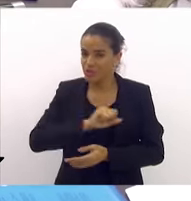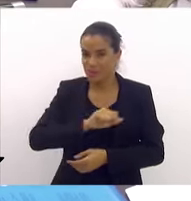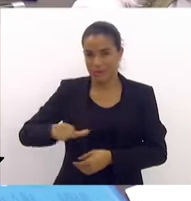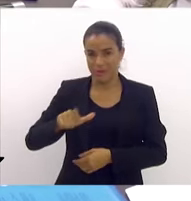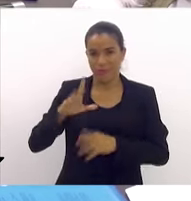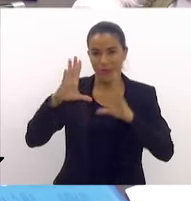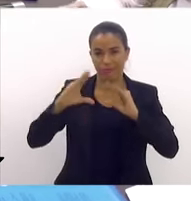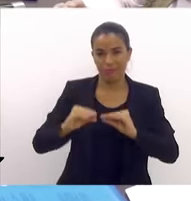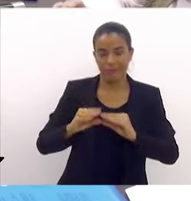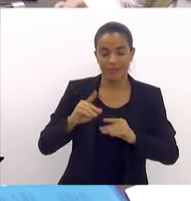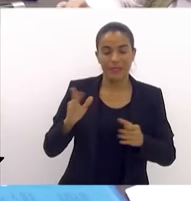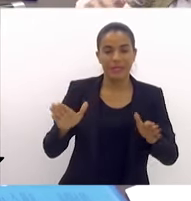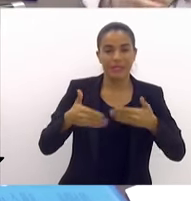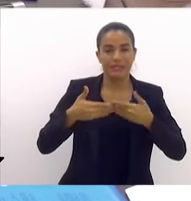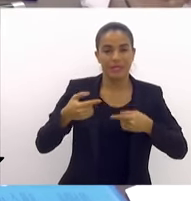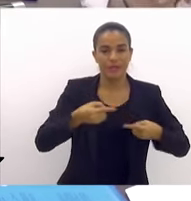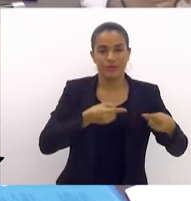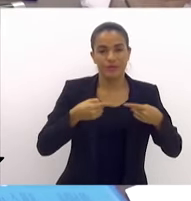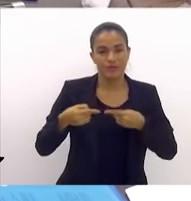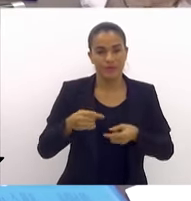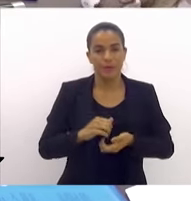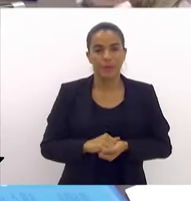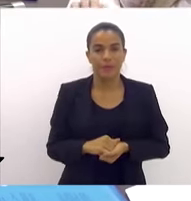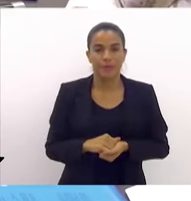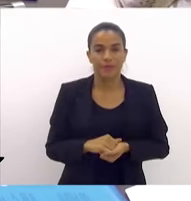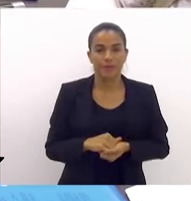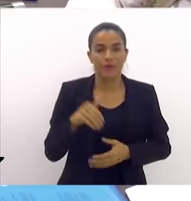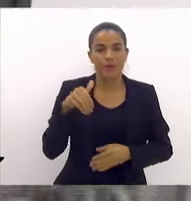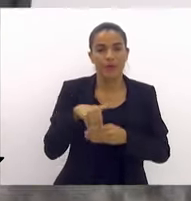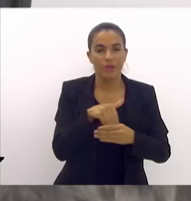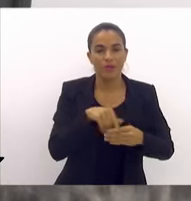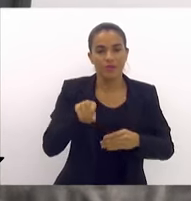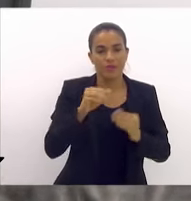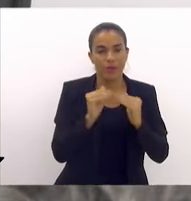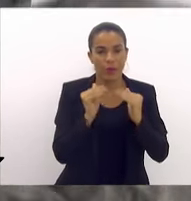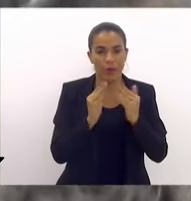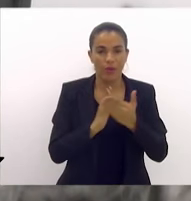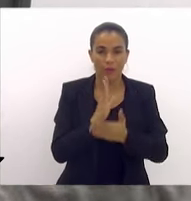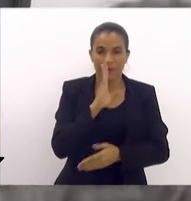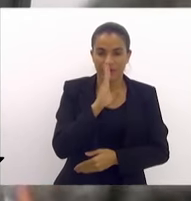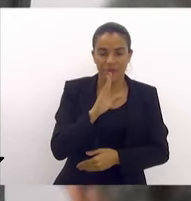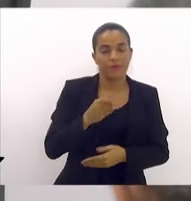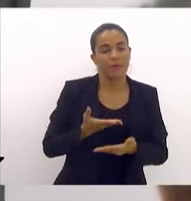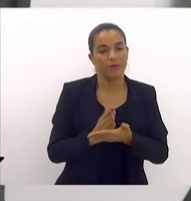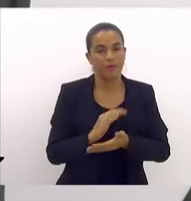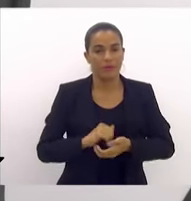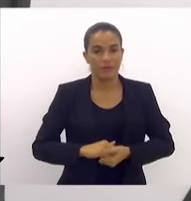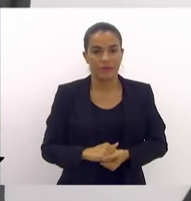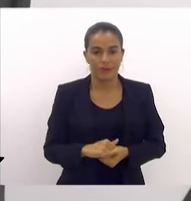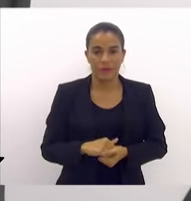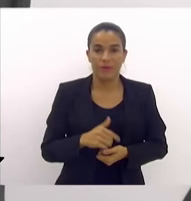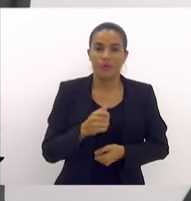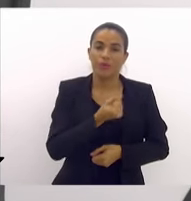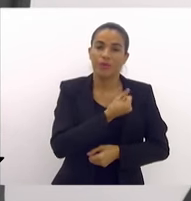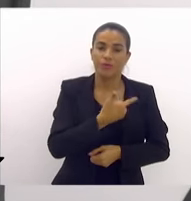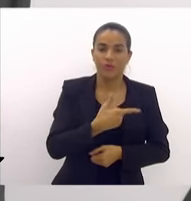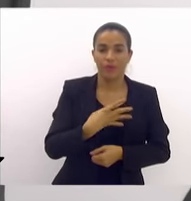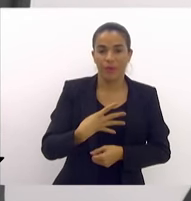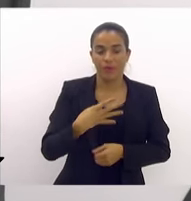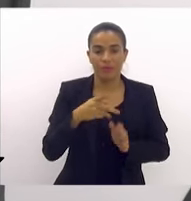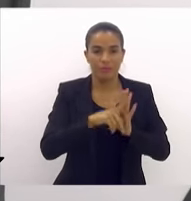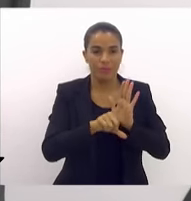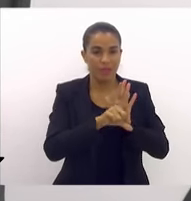Então, encerrada a discussão. Em votação, senhores que aprovam, permanecem como estão, aprovado. 24 da pauta é